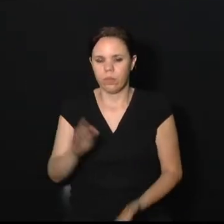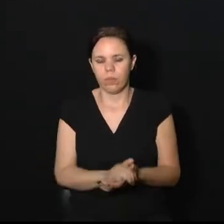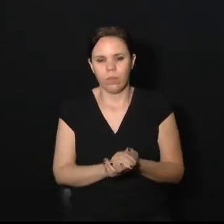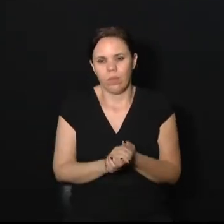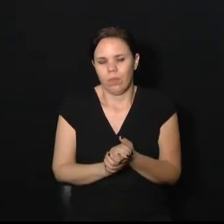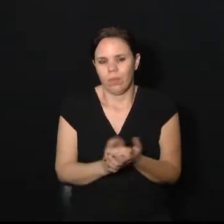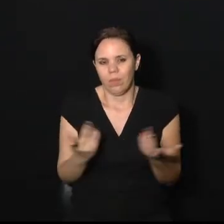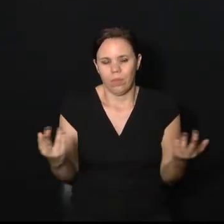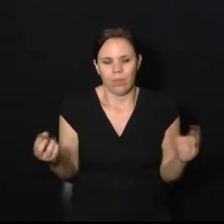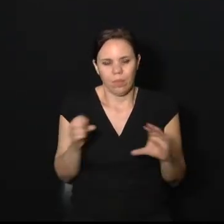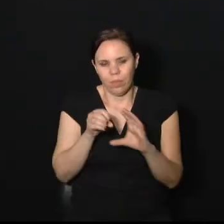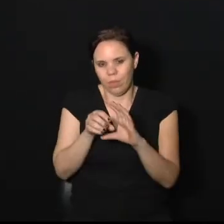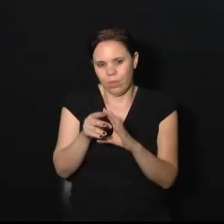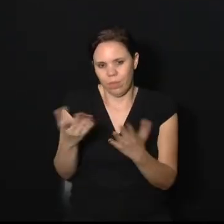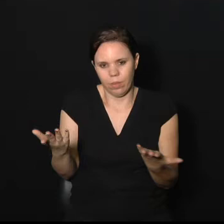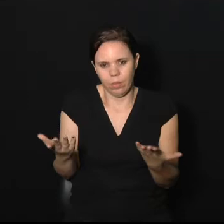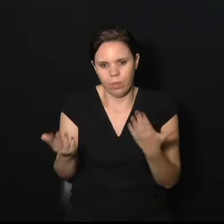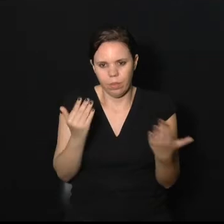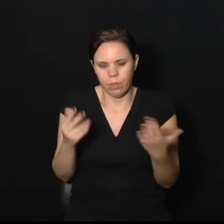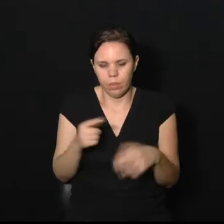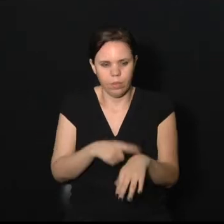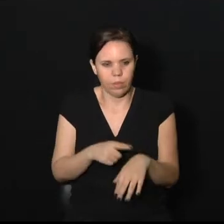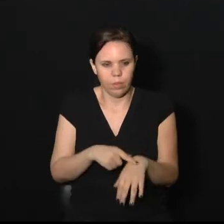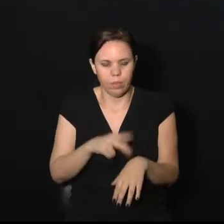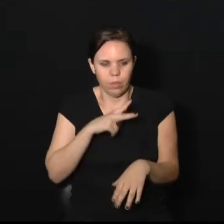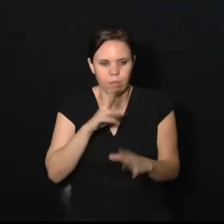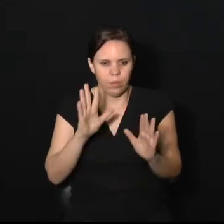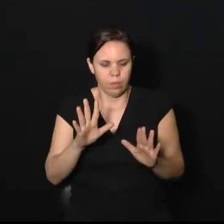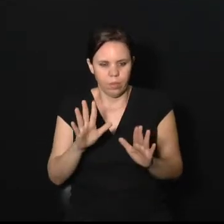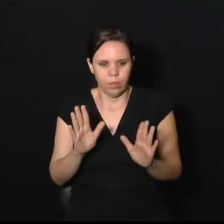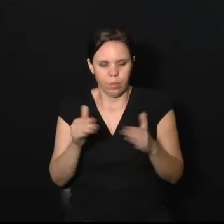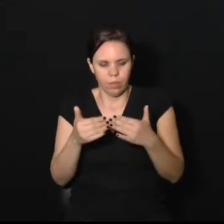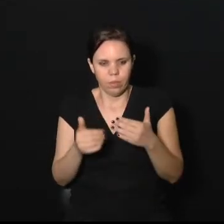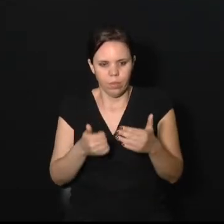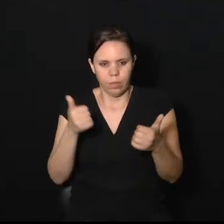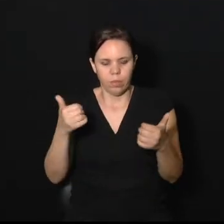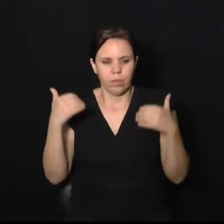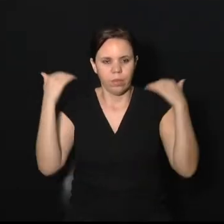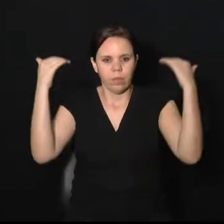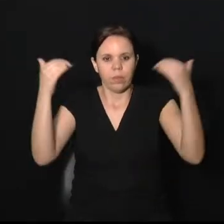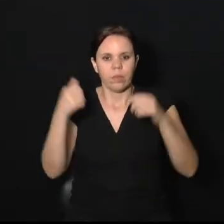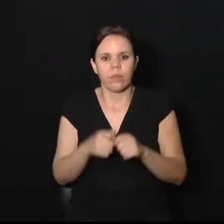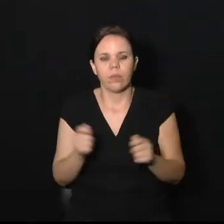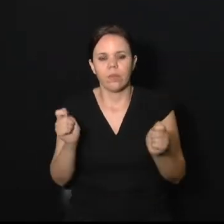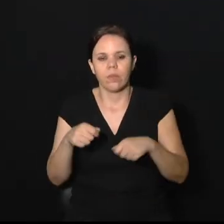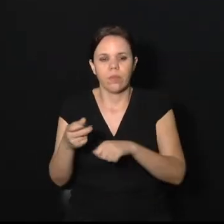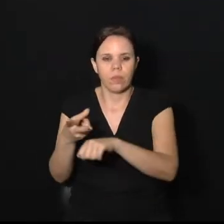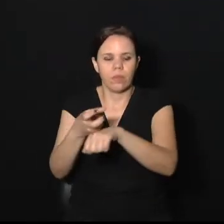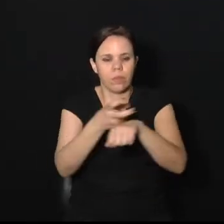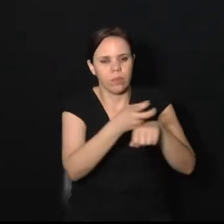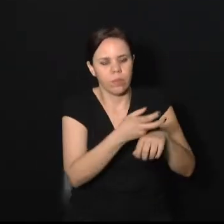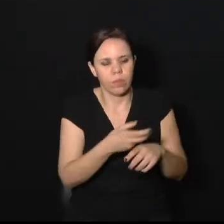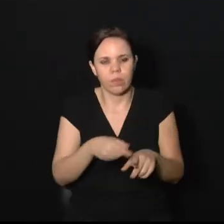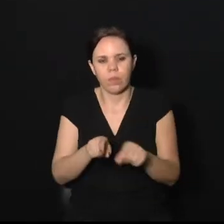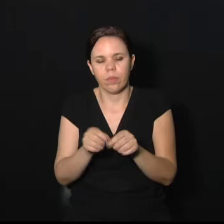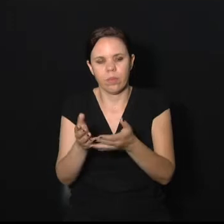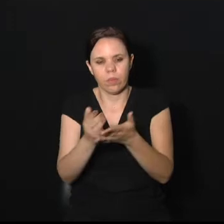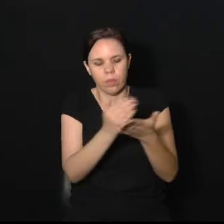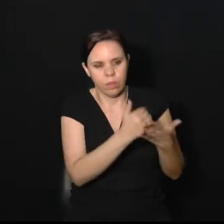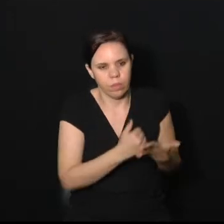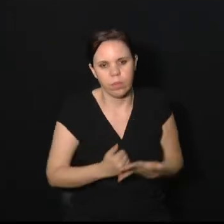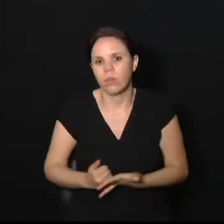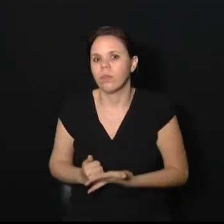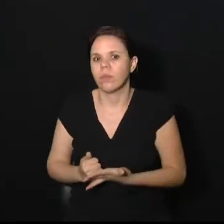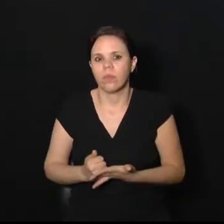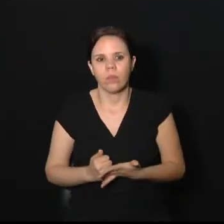questão de privacidade, que não dá tempo, mas assim, vamos olhar para o lado positivo hoje que a gente vai falar, é captar esses sensores, esses dados gerados pelos sensores,